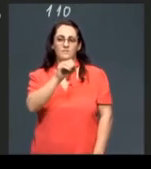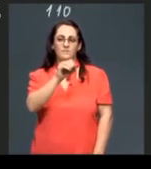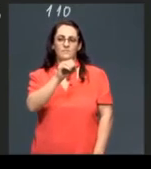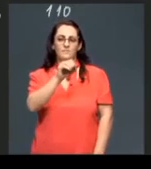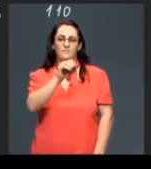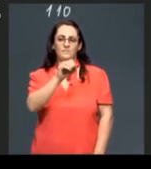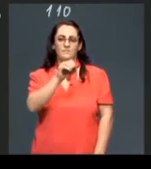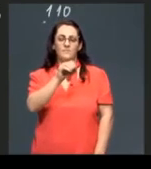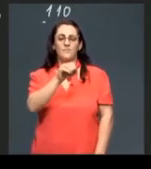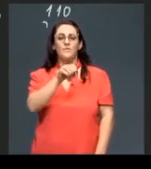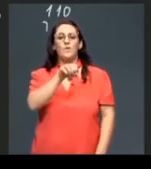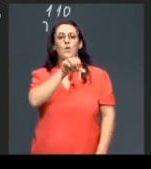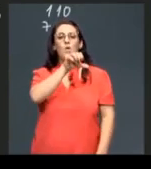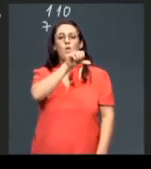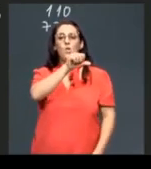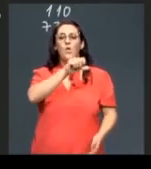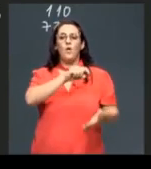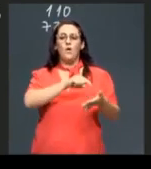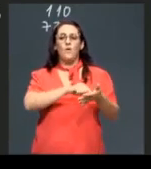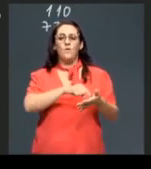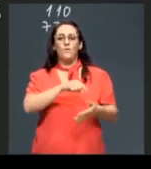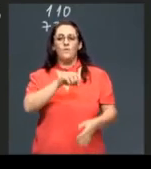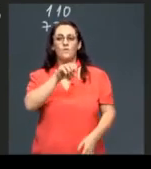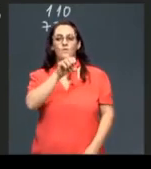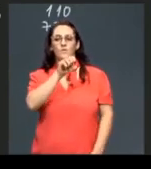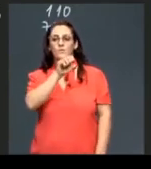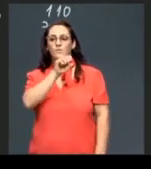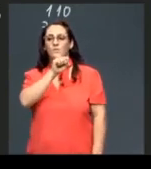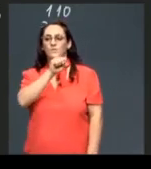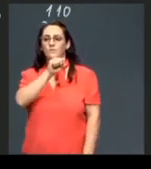9 vezes 8, 72.